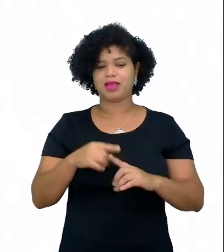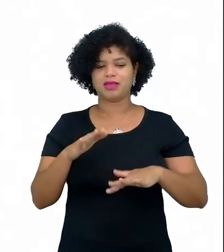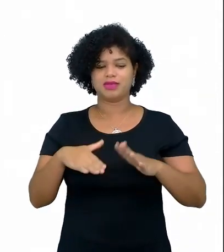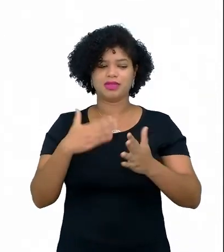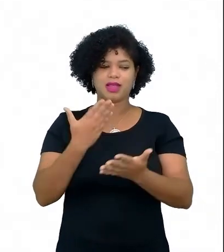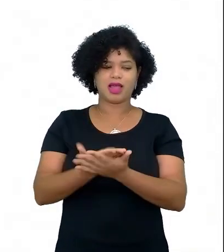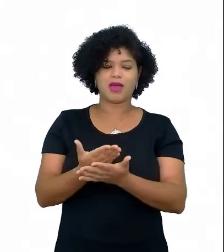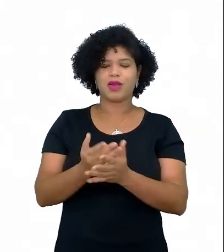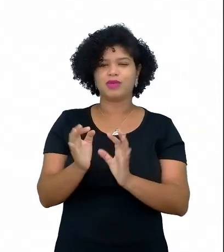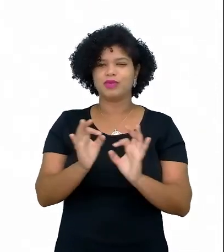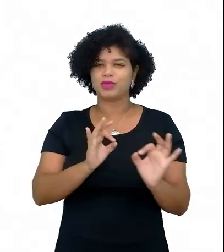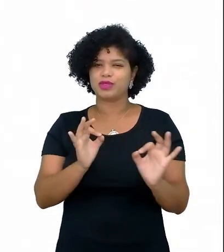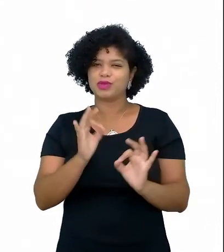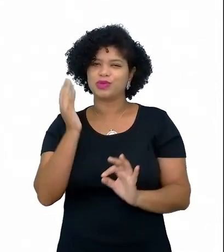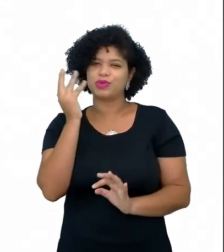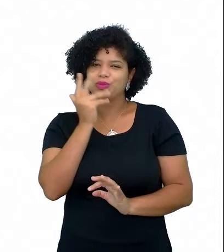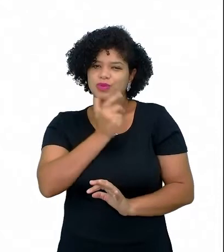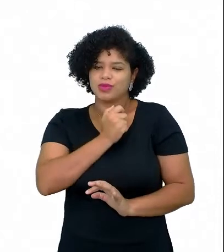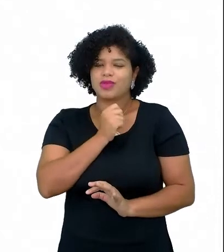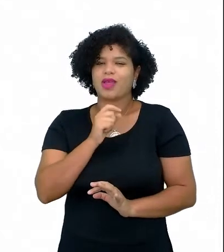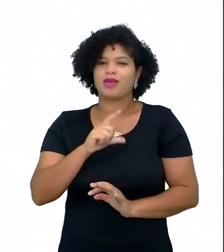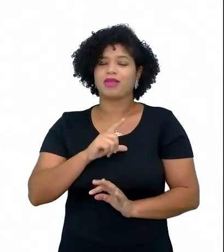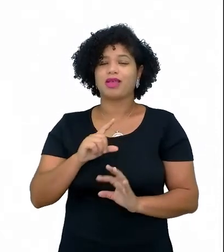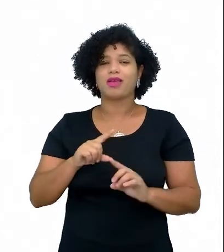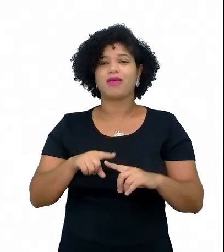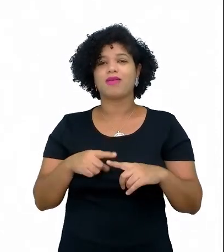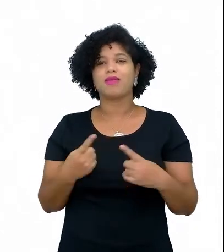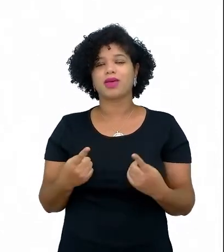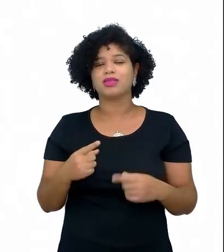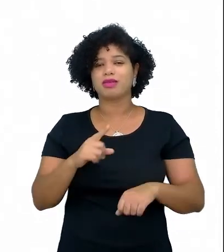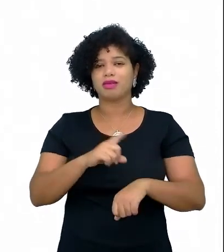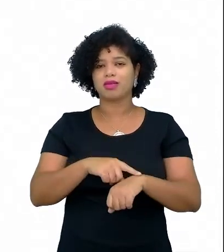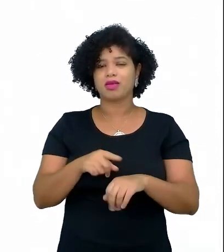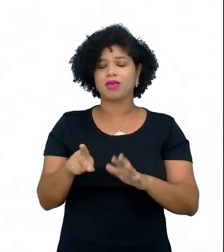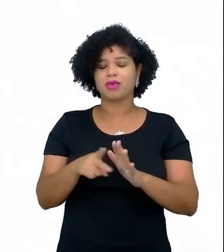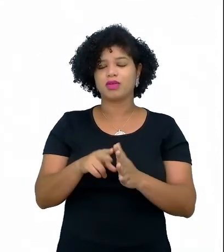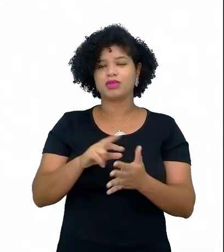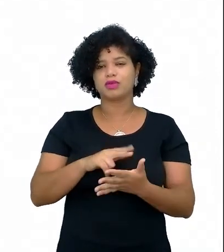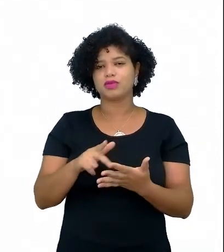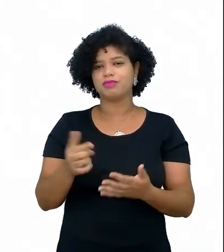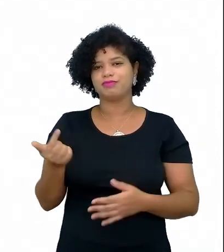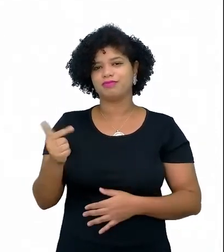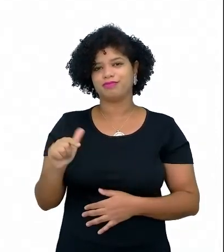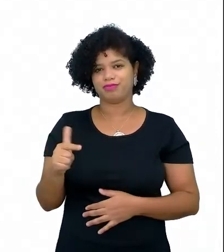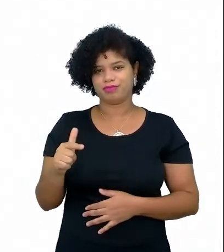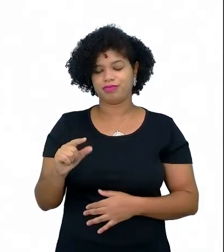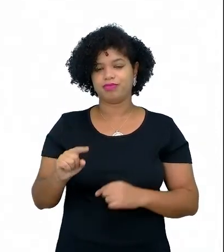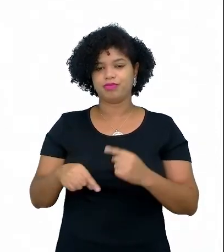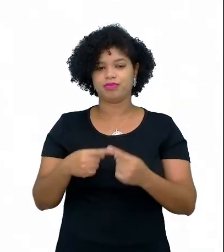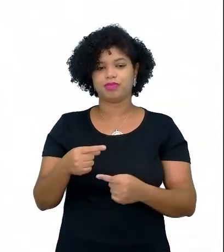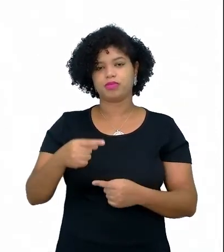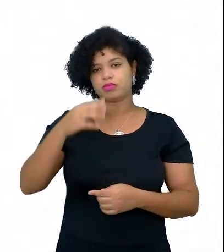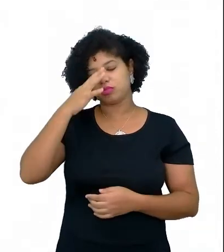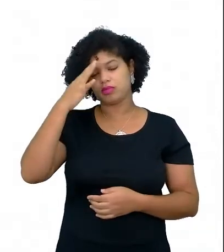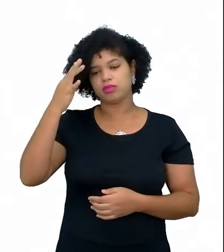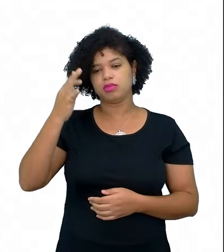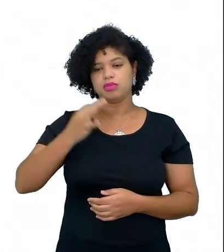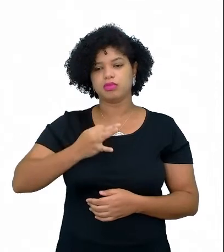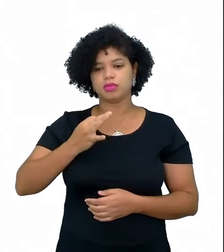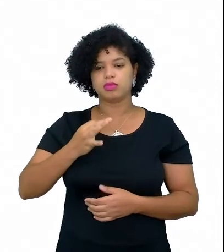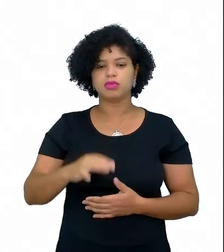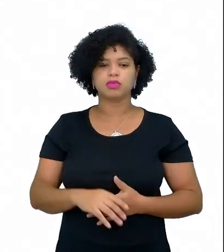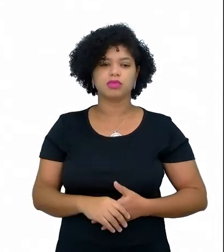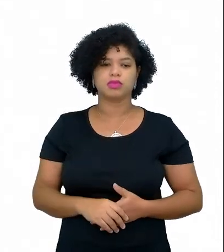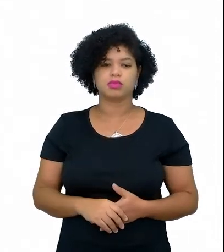bem planejada, foi bem trabalhada, mas eu não deixei tempo para isso. Depois que a aula foi dada, eu tenho que pensar a respeito dela.